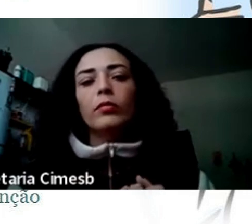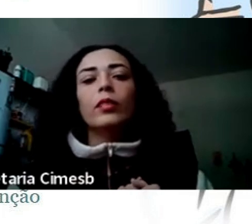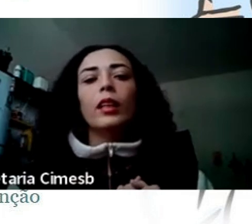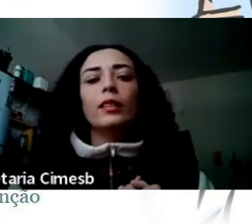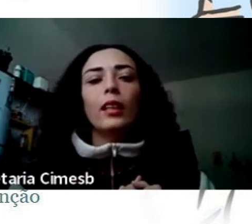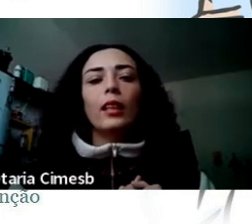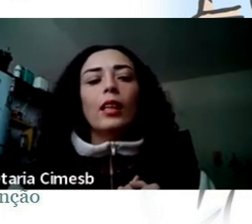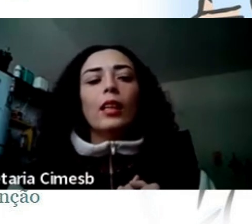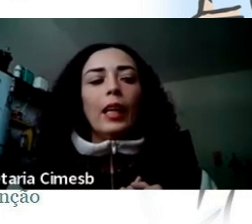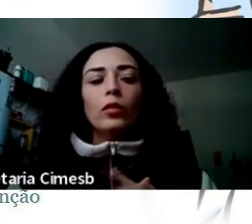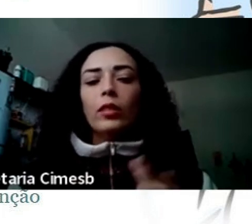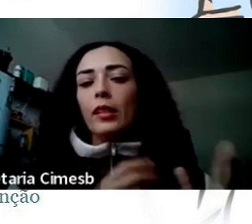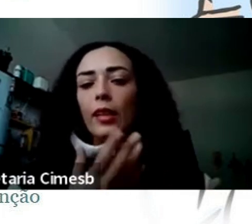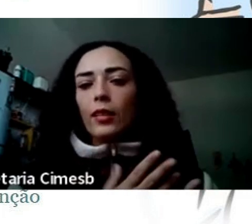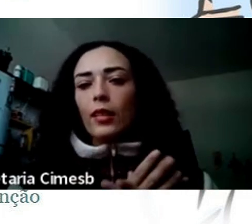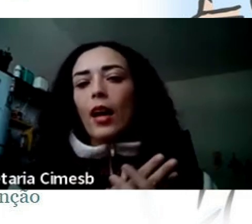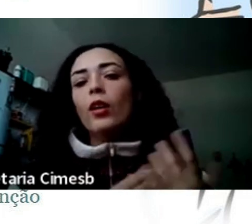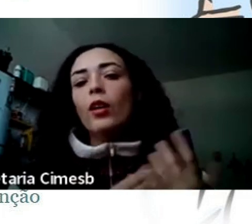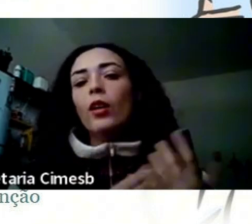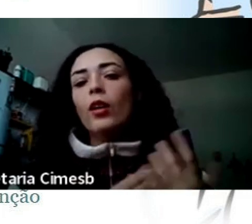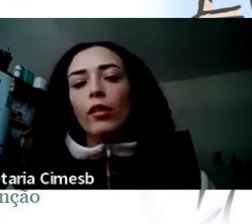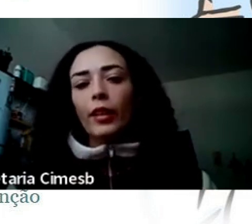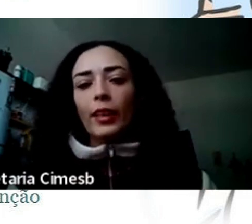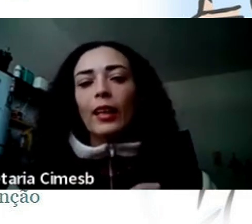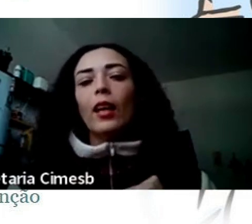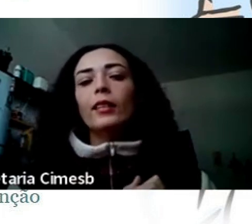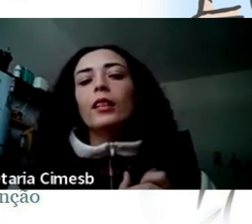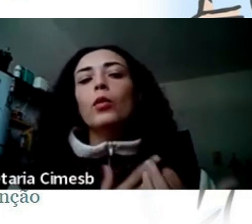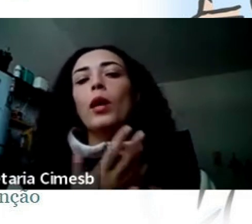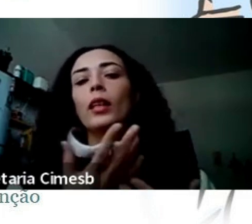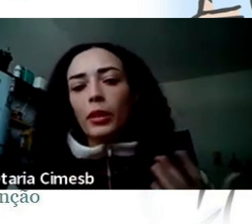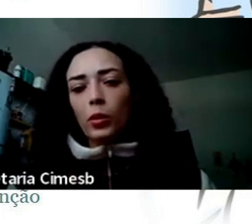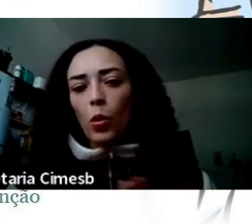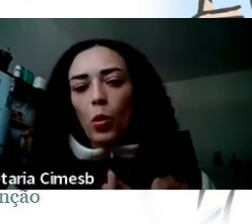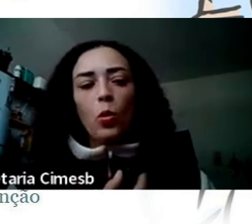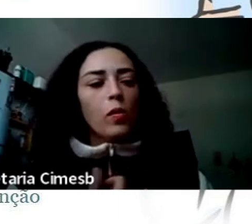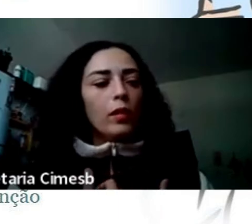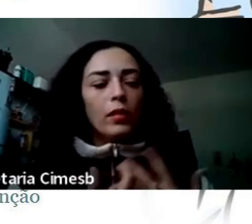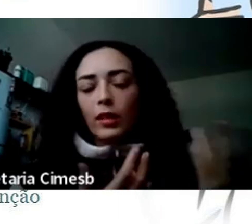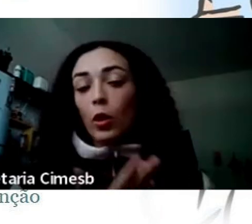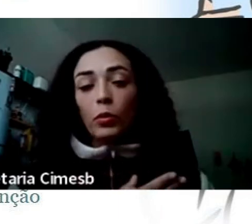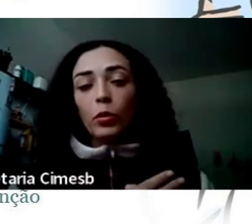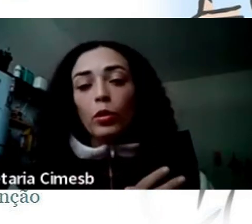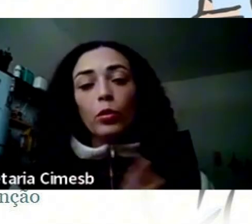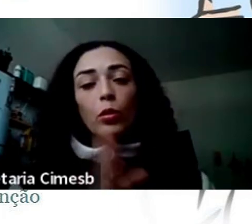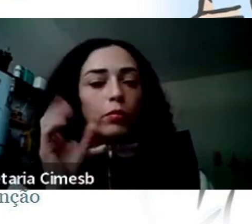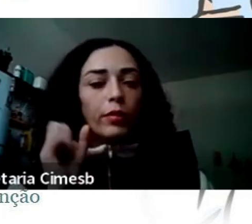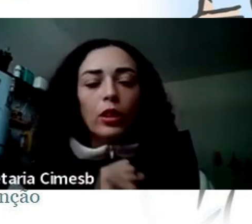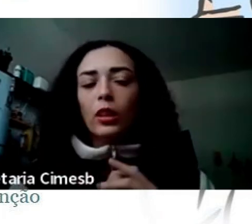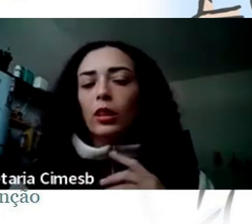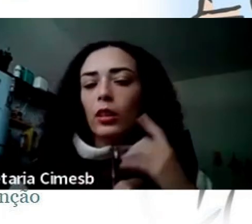colocam. Assim, alguns você tem que ensinar. Não é legal falar assim com essa pessoa. Assim como